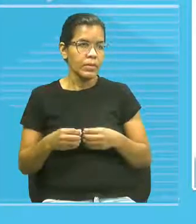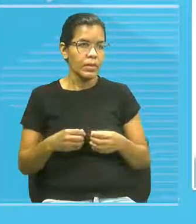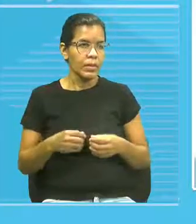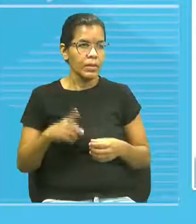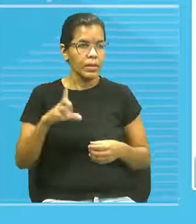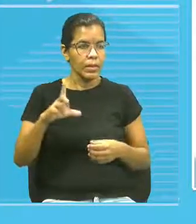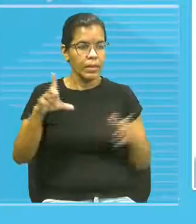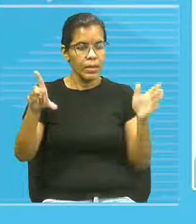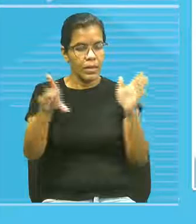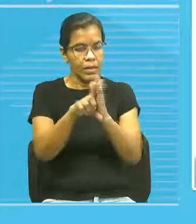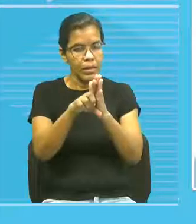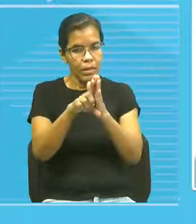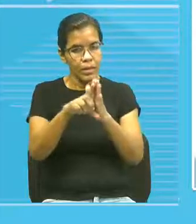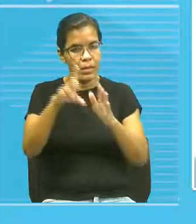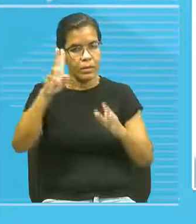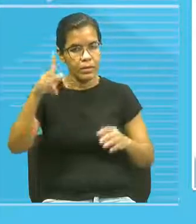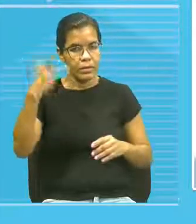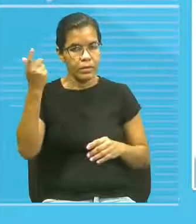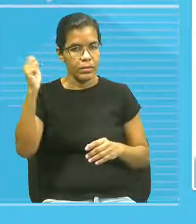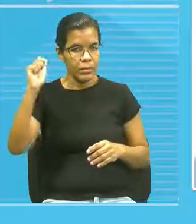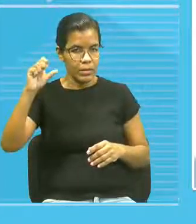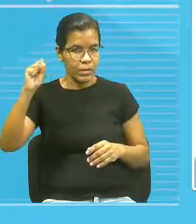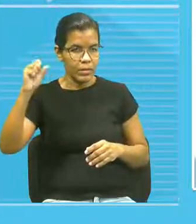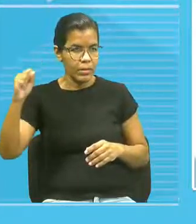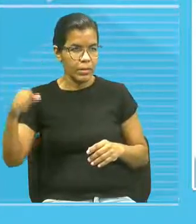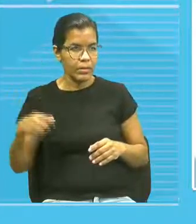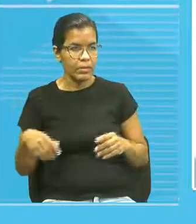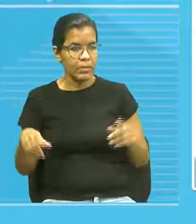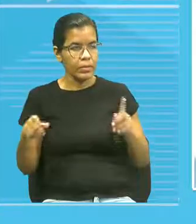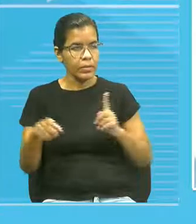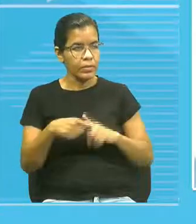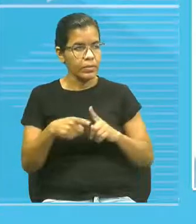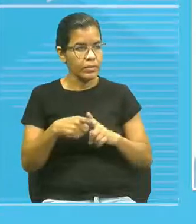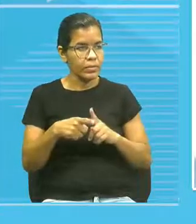Hess, onde você vai somar as equações,